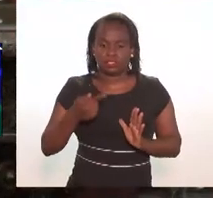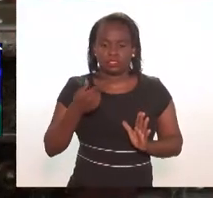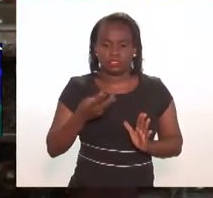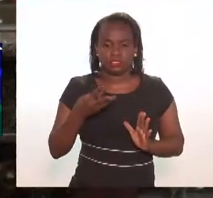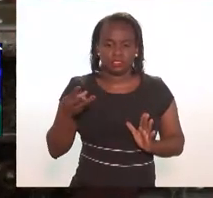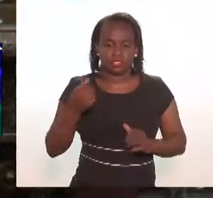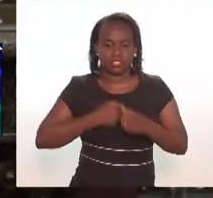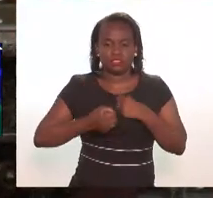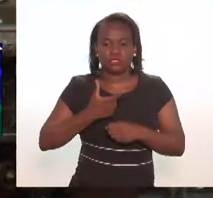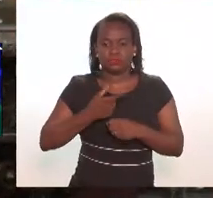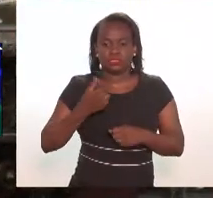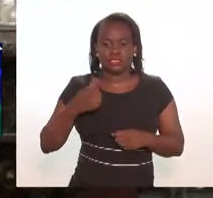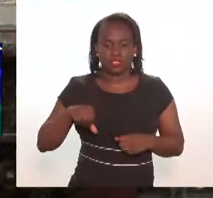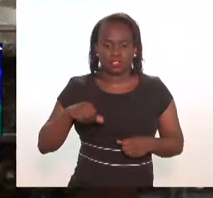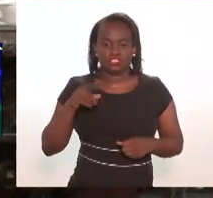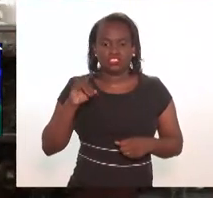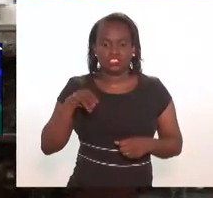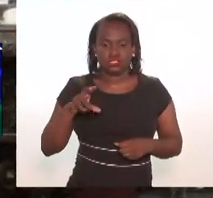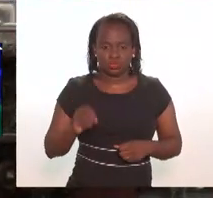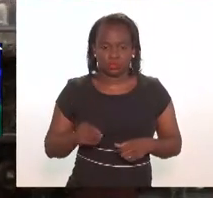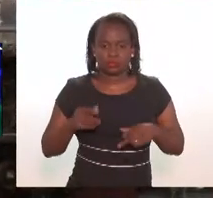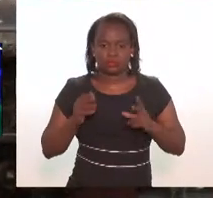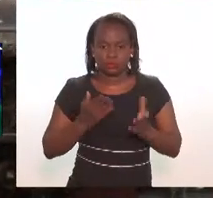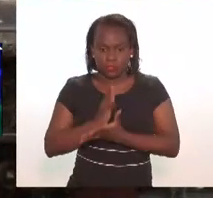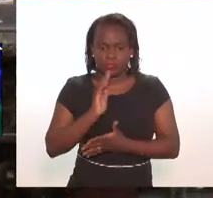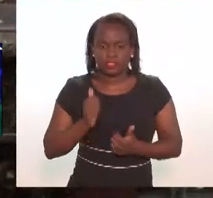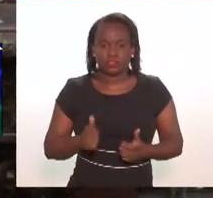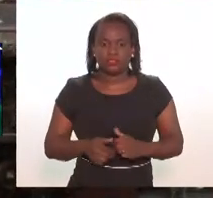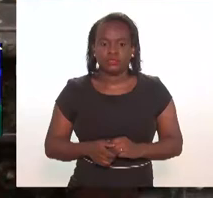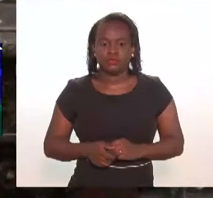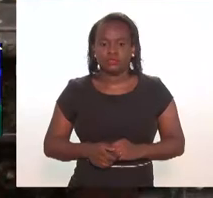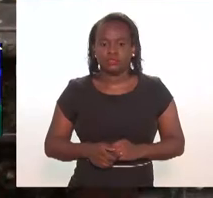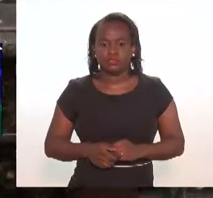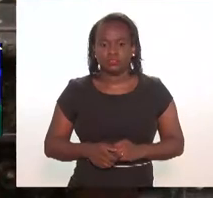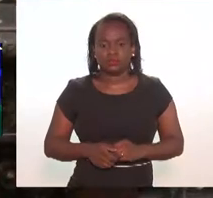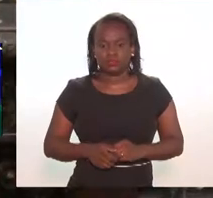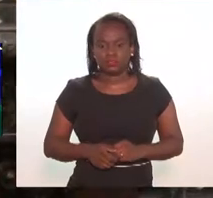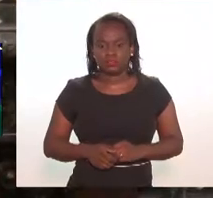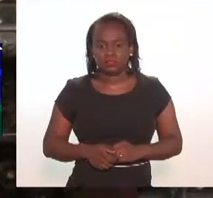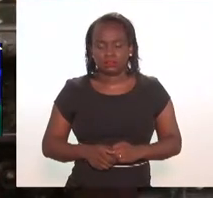de 19, deputado Marcelo Soldino, os senhores que aprovam, eles como estão, aprovados.